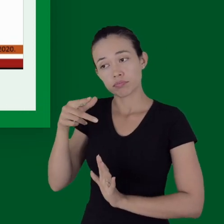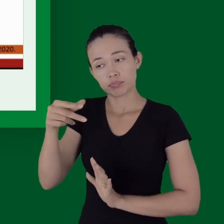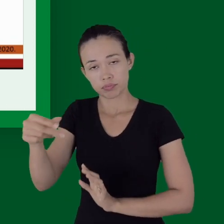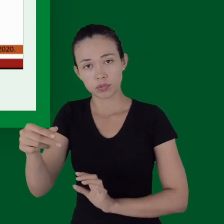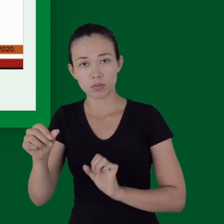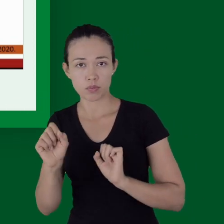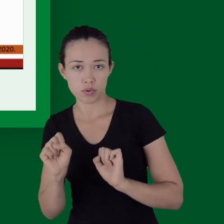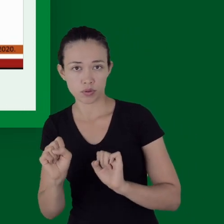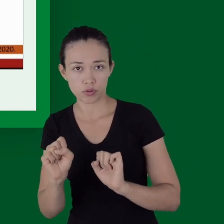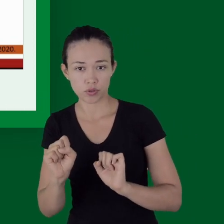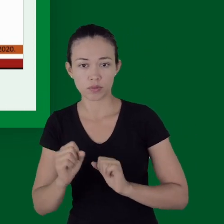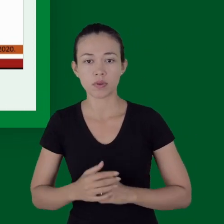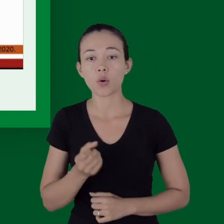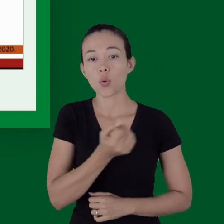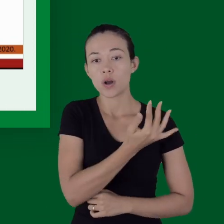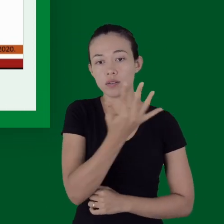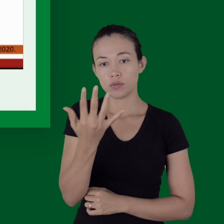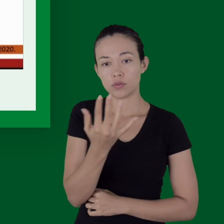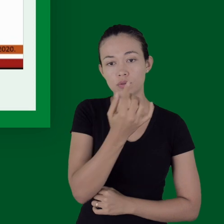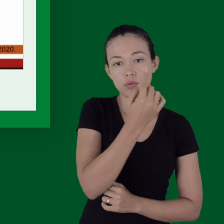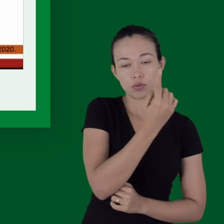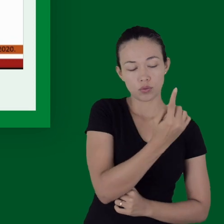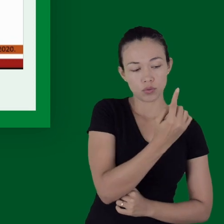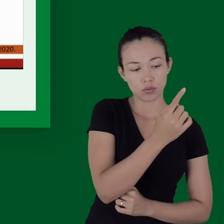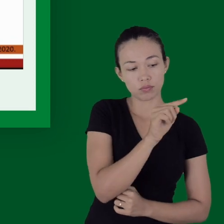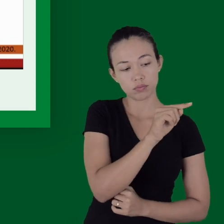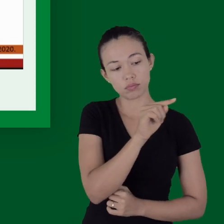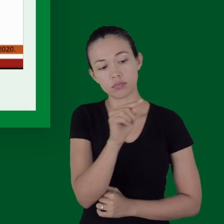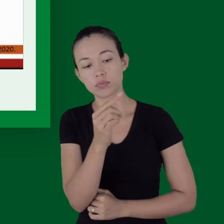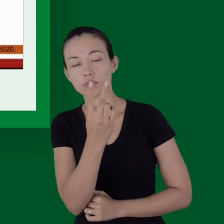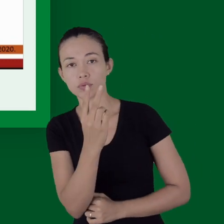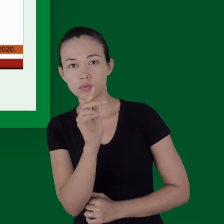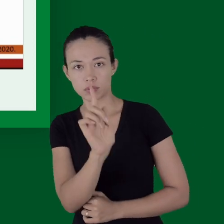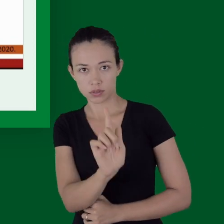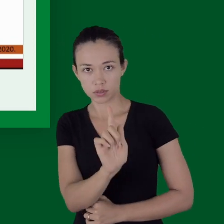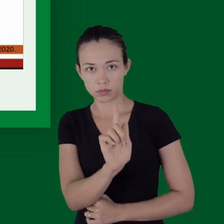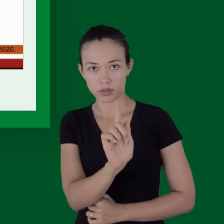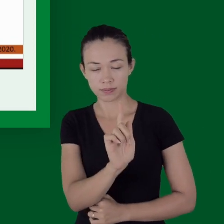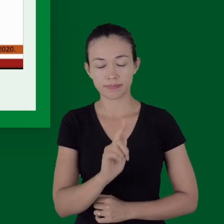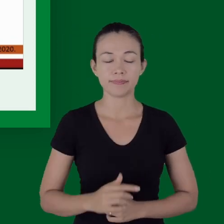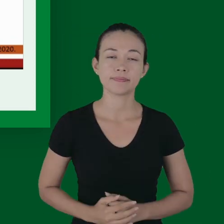gramas IV em bolos.